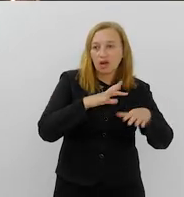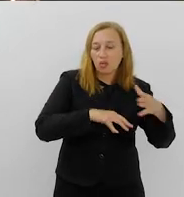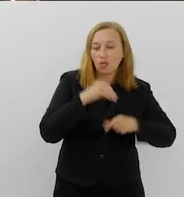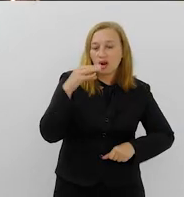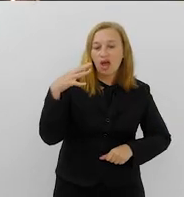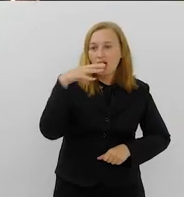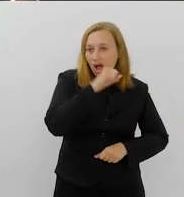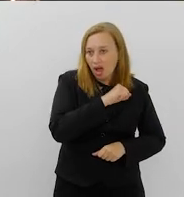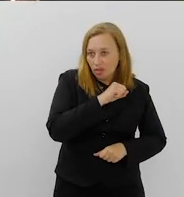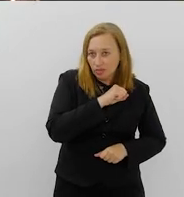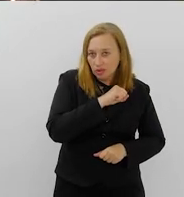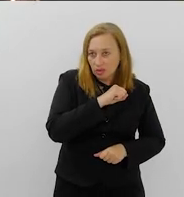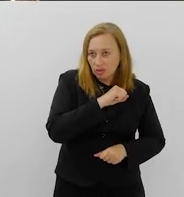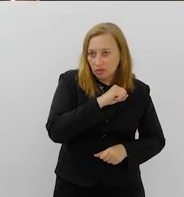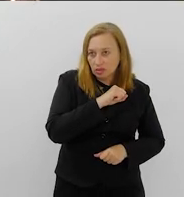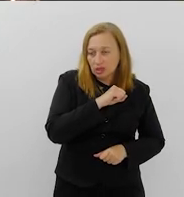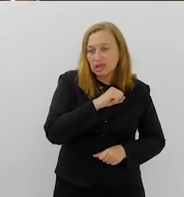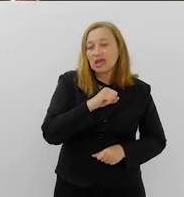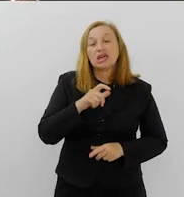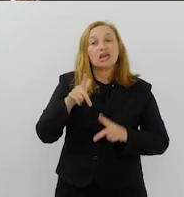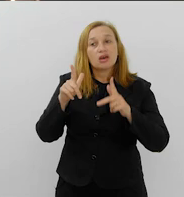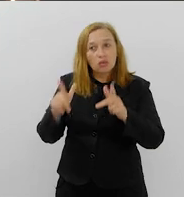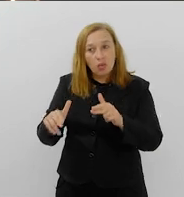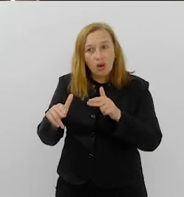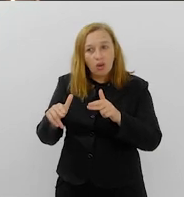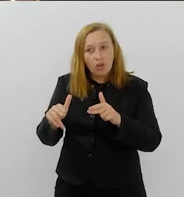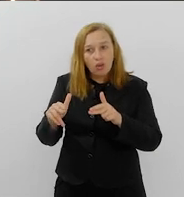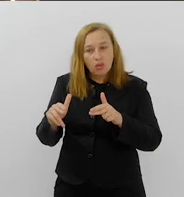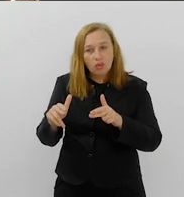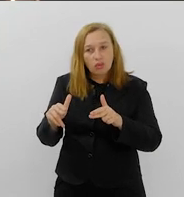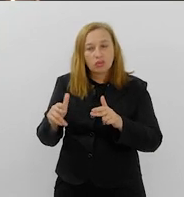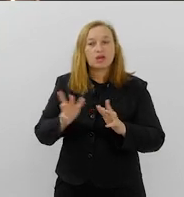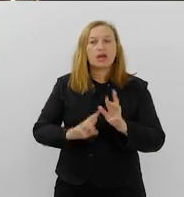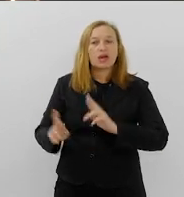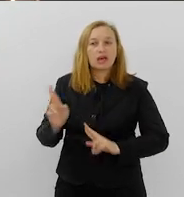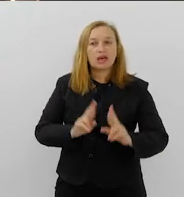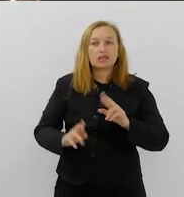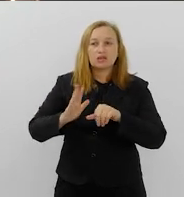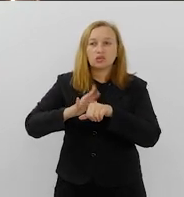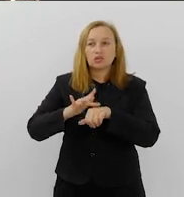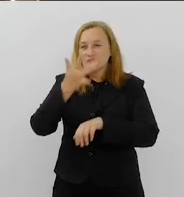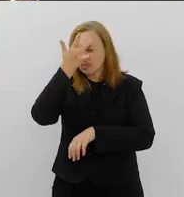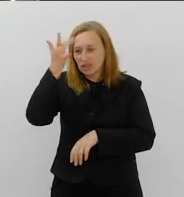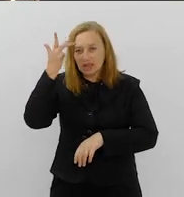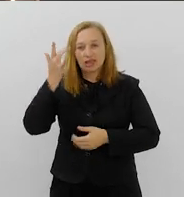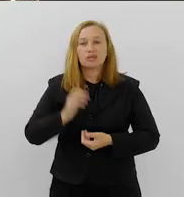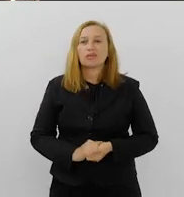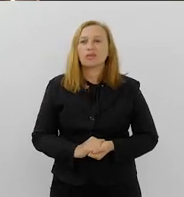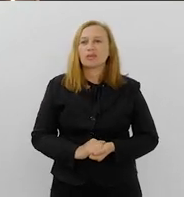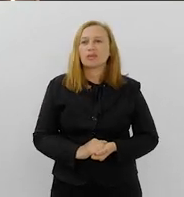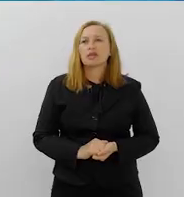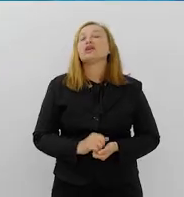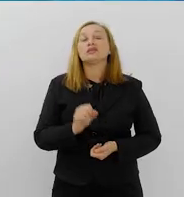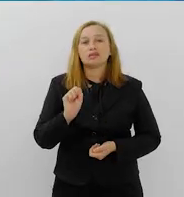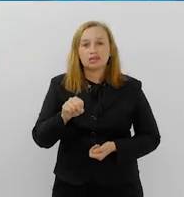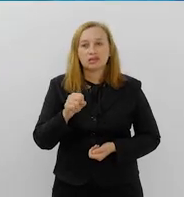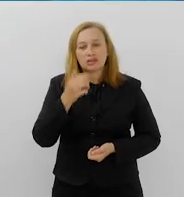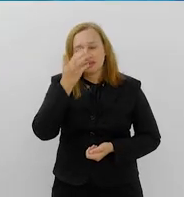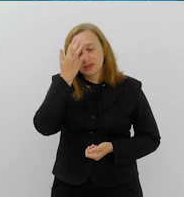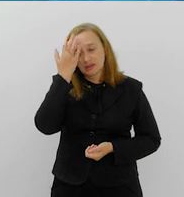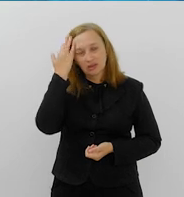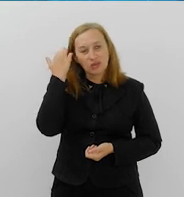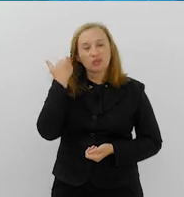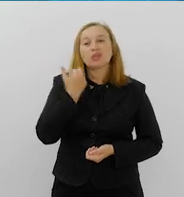a cura, mais rapidamente. Isso também pode acontecer em relação às doenças mentais?